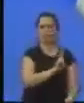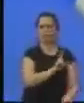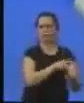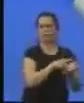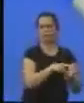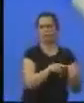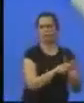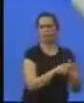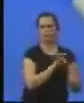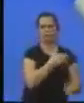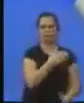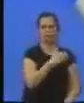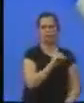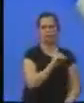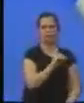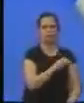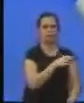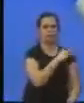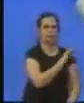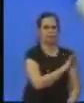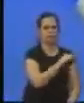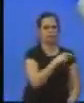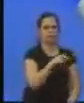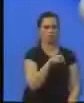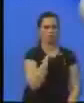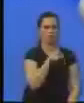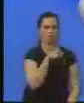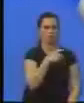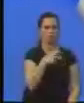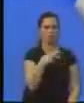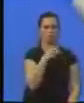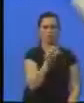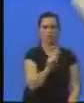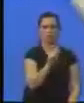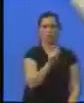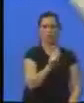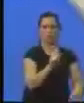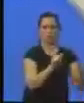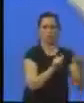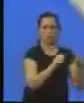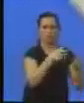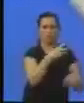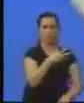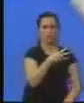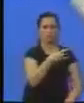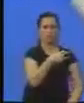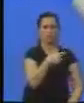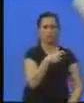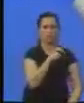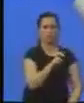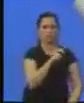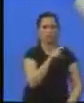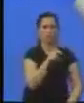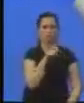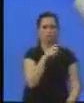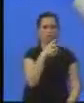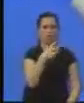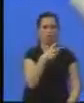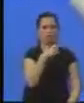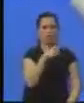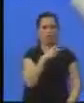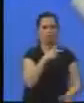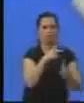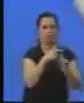ver, a nossa primeira função é f de x igual a x ao cubo menos 5x² mais x elevado a menos